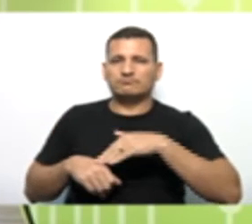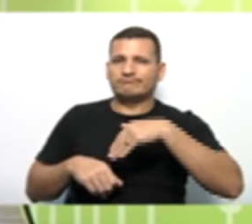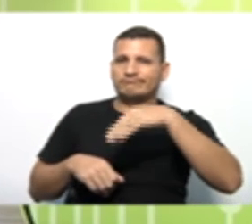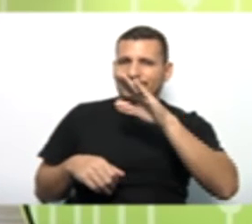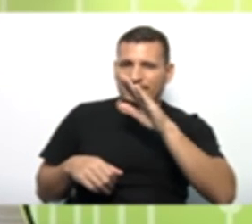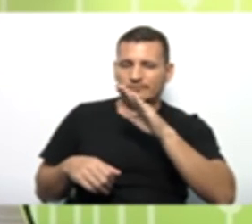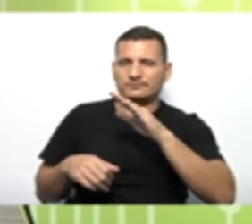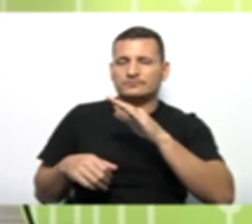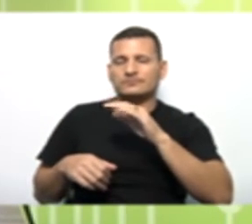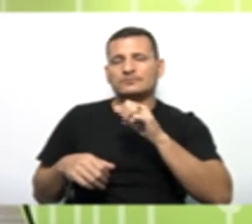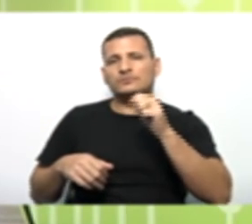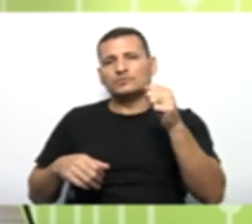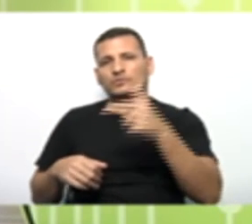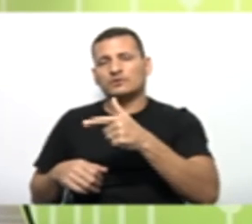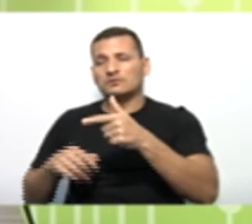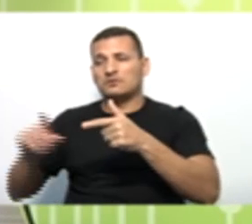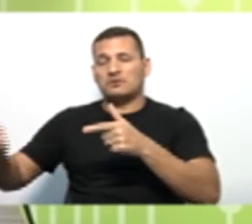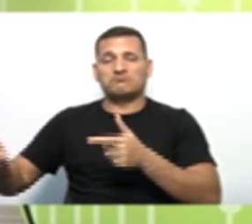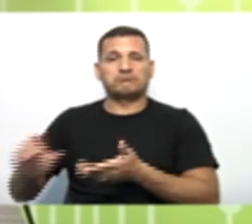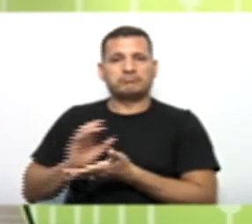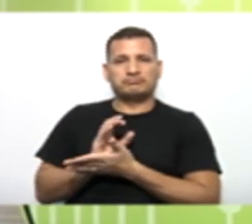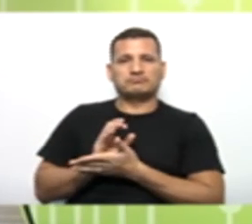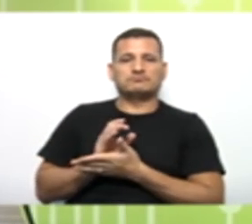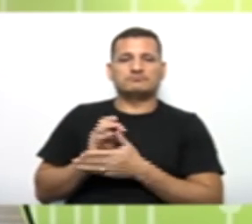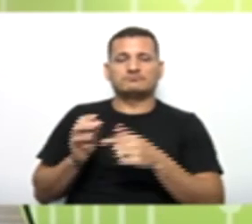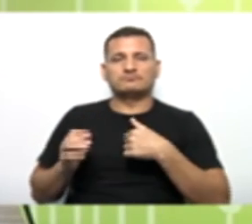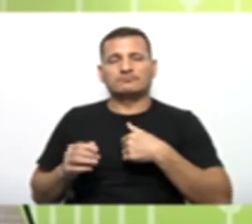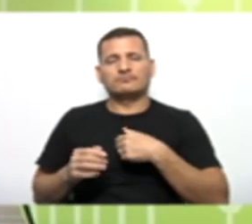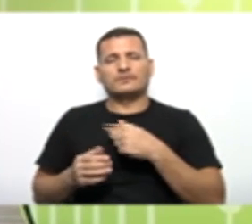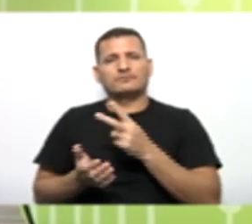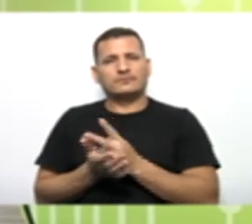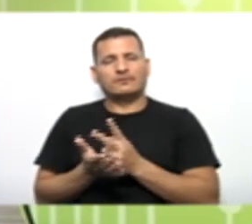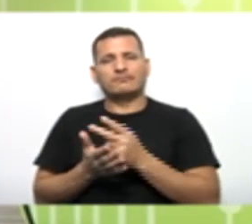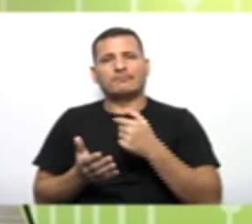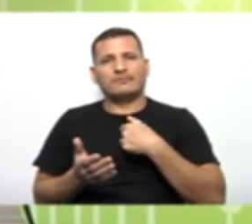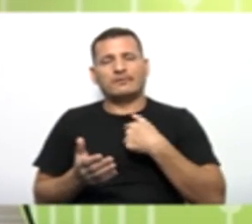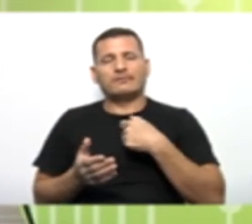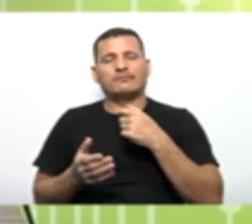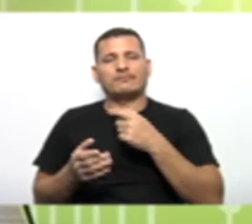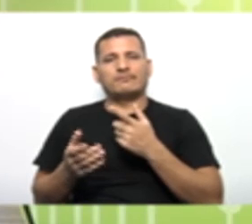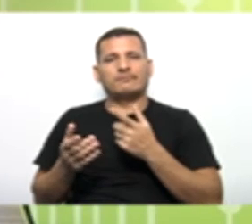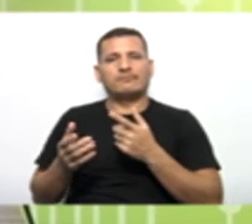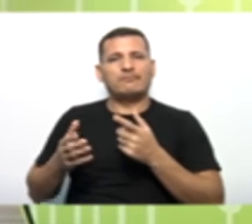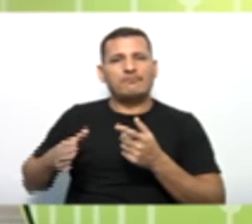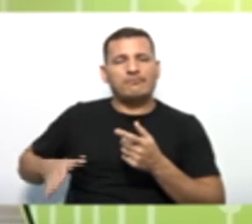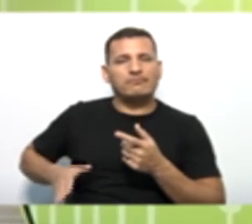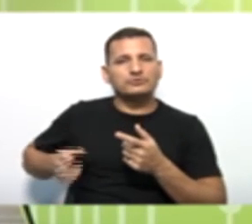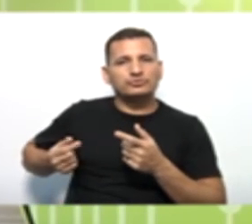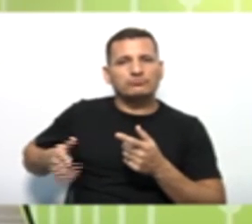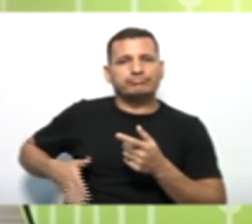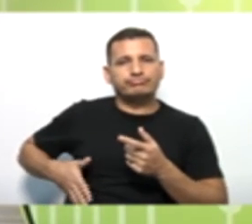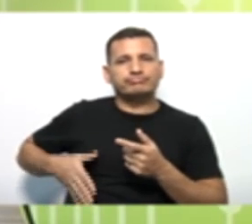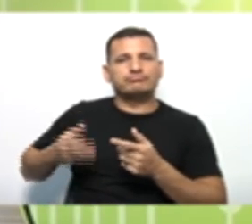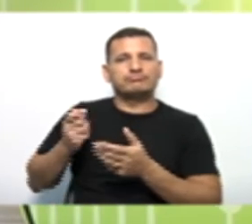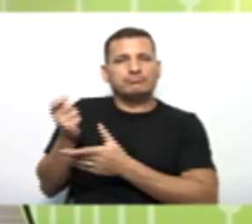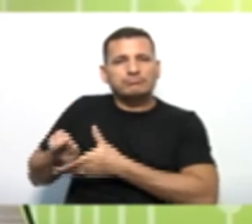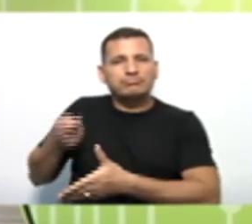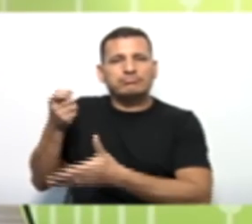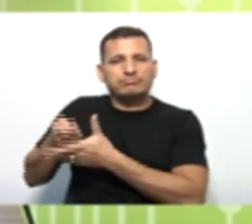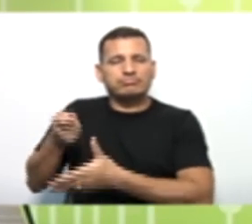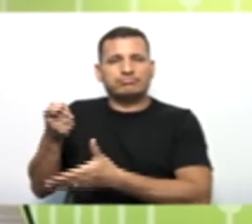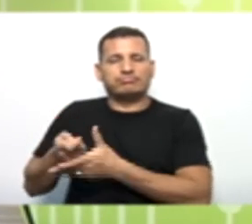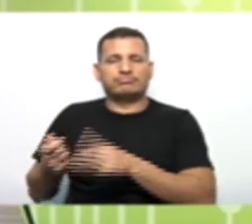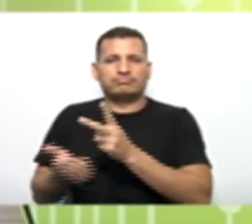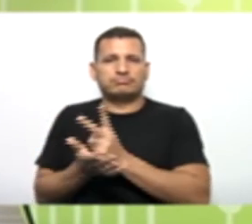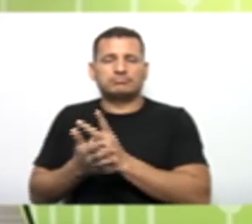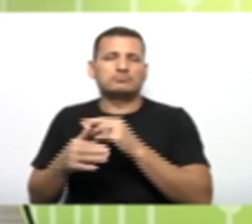a fazenda do que ela consegue me dar. Estou tirando todo mês dinheiro do meu bolso para financiar as atividades daquela fazenda.